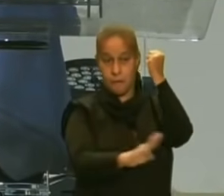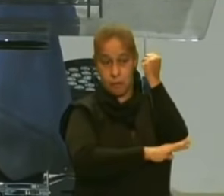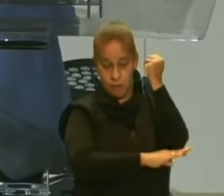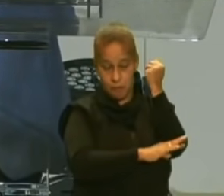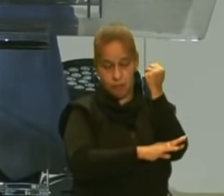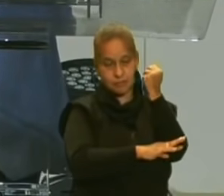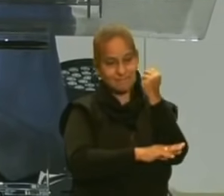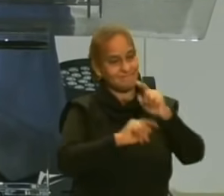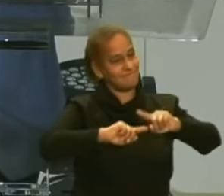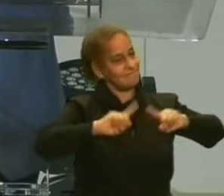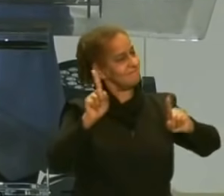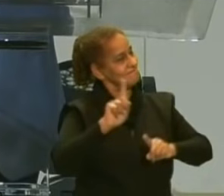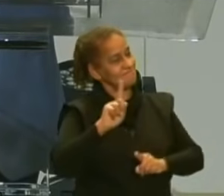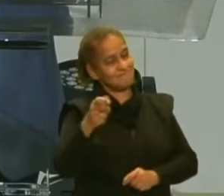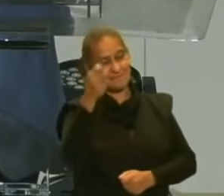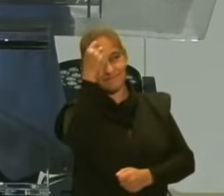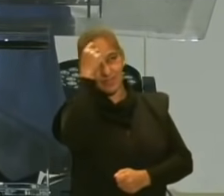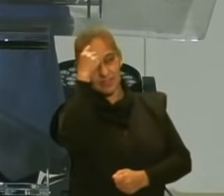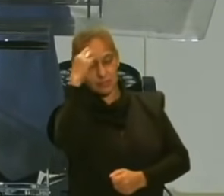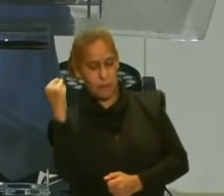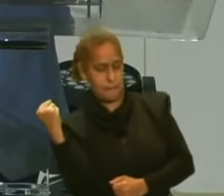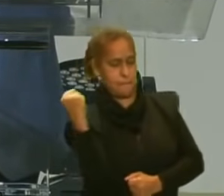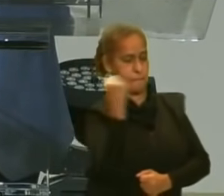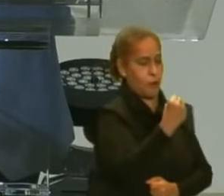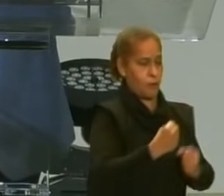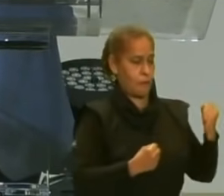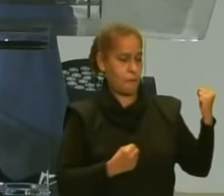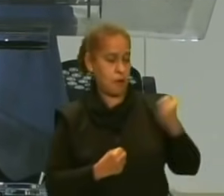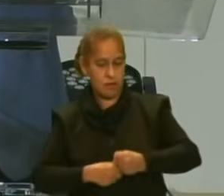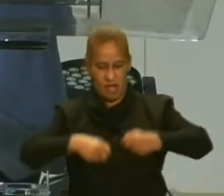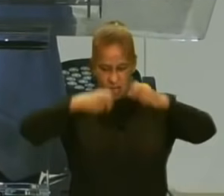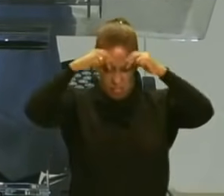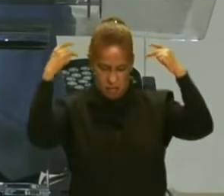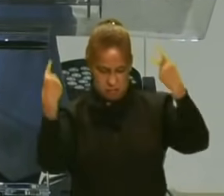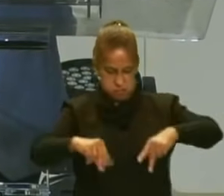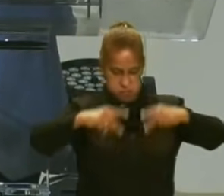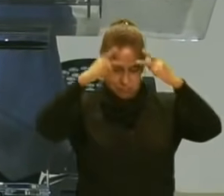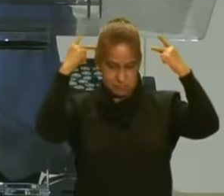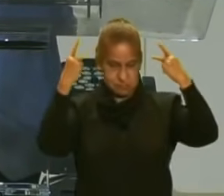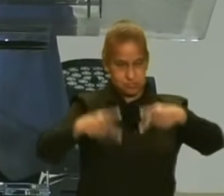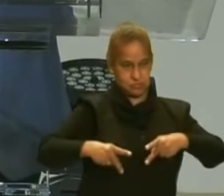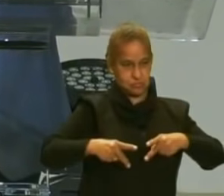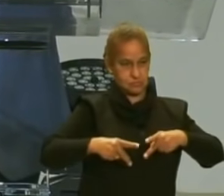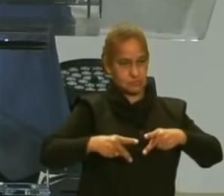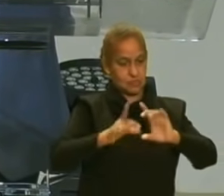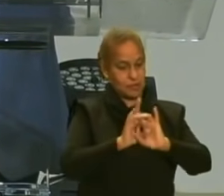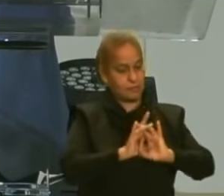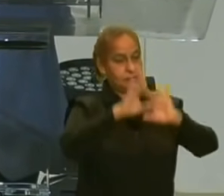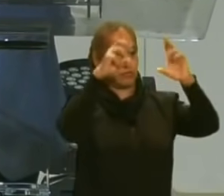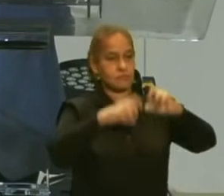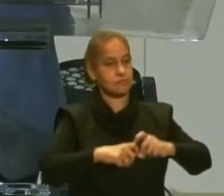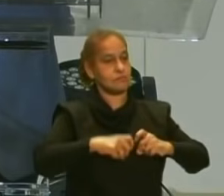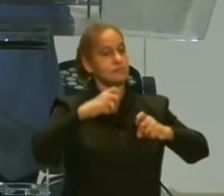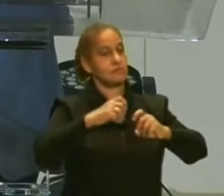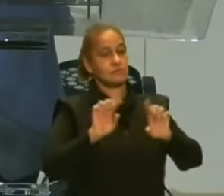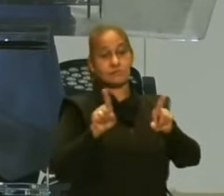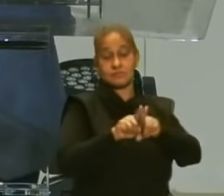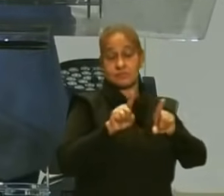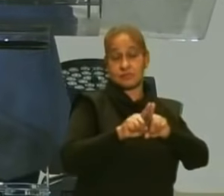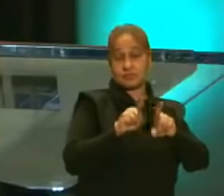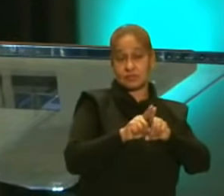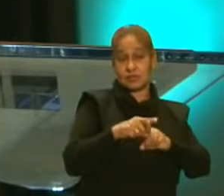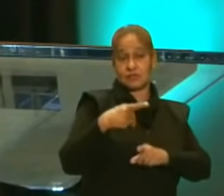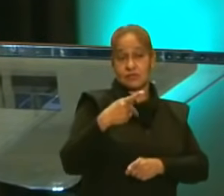não se arrependeram dos seus assassinatos, das suas feitiçarias, da sua imoralidade sexual e dos